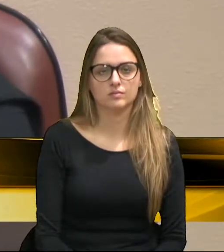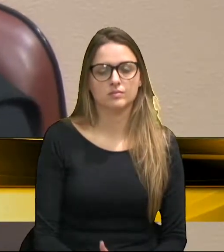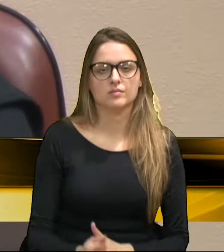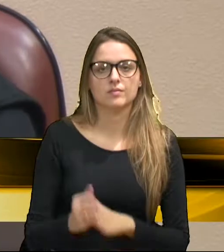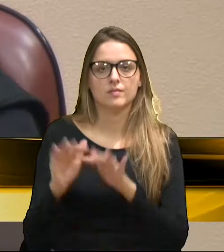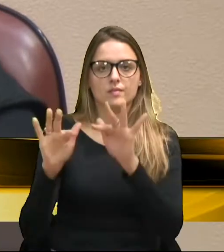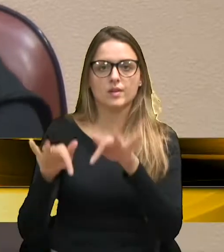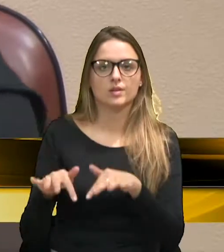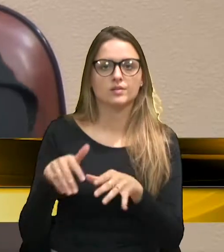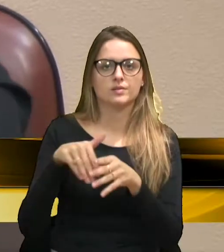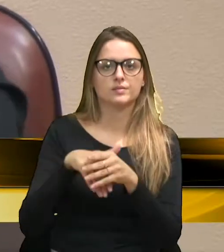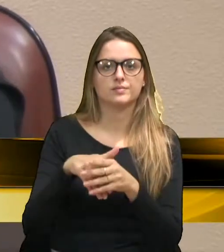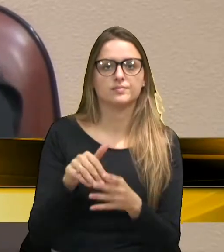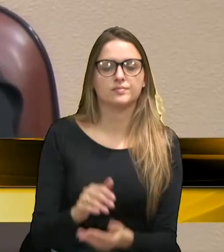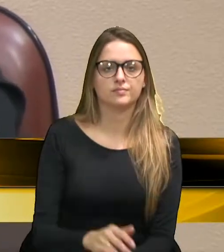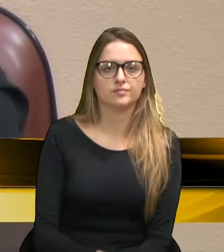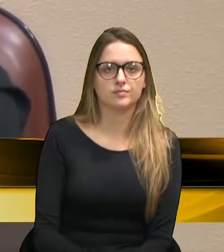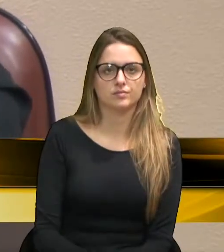Encerrada a votação.